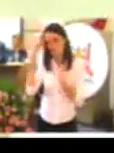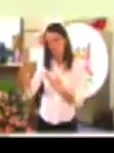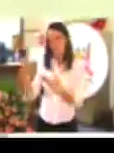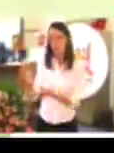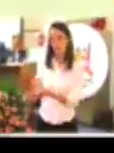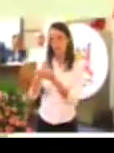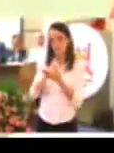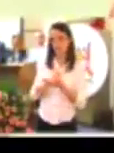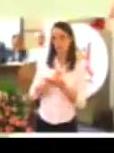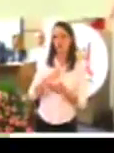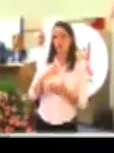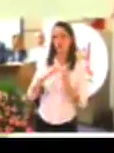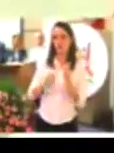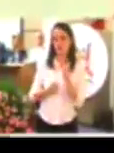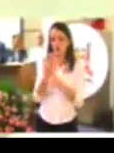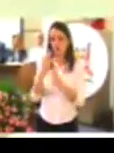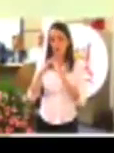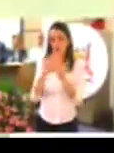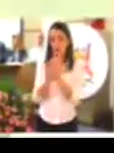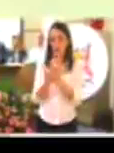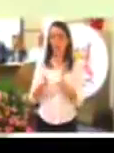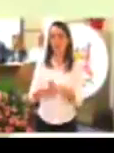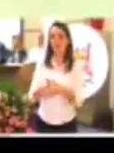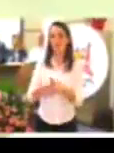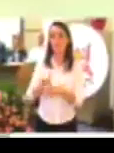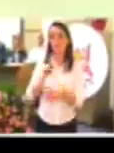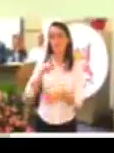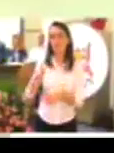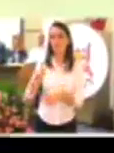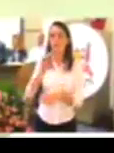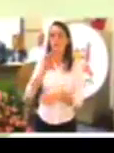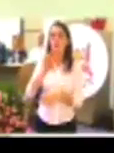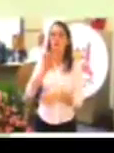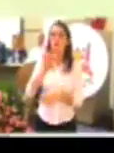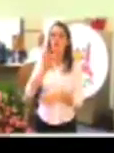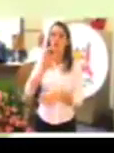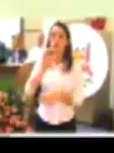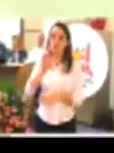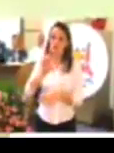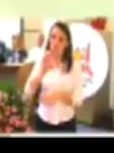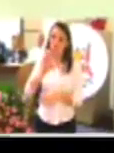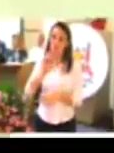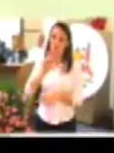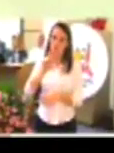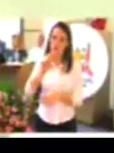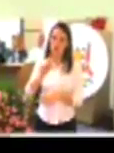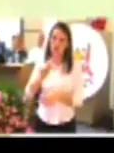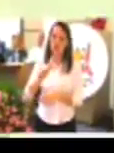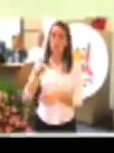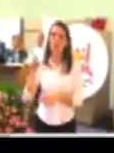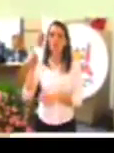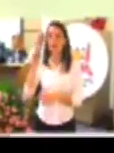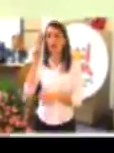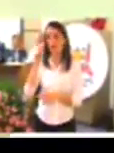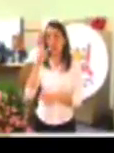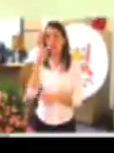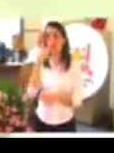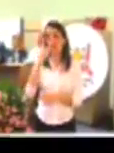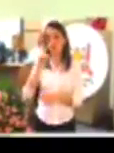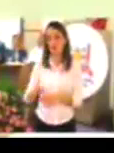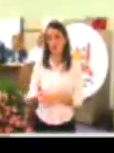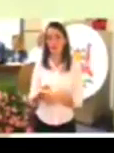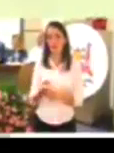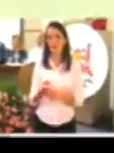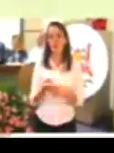Muito obrigada, deputado. Professor Flória Madruga, mais uma vez quero registrar que percorreu quase 2